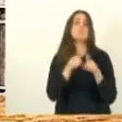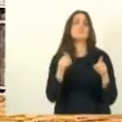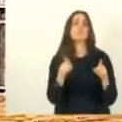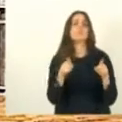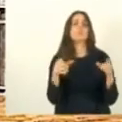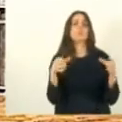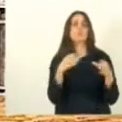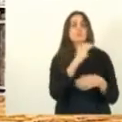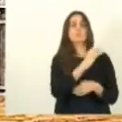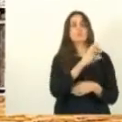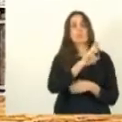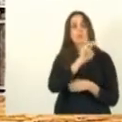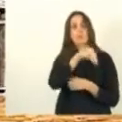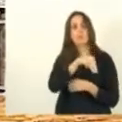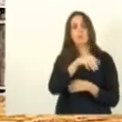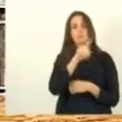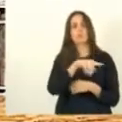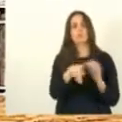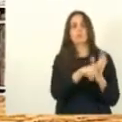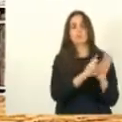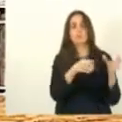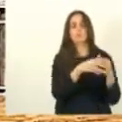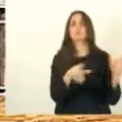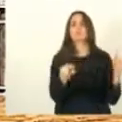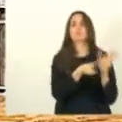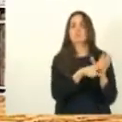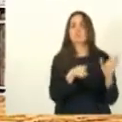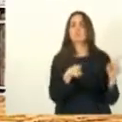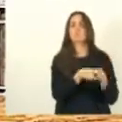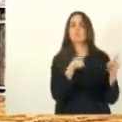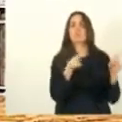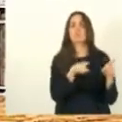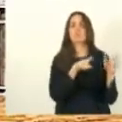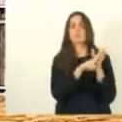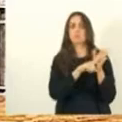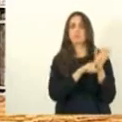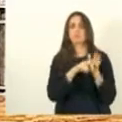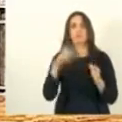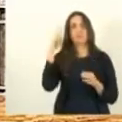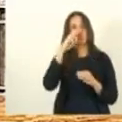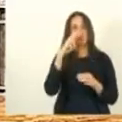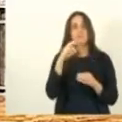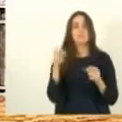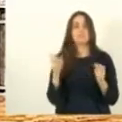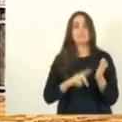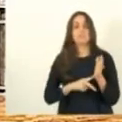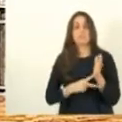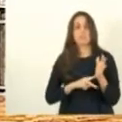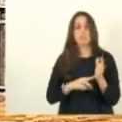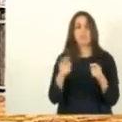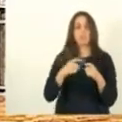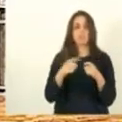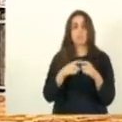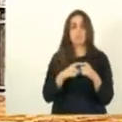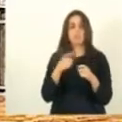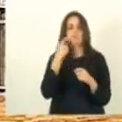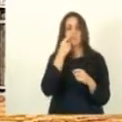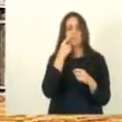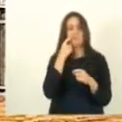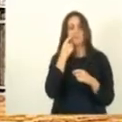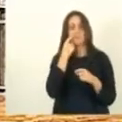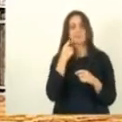do CRM, a Comissão de Ética do CRM, o CRM, o Sindicato dos Médicos, de